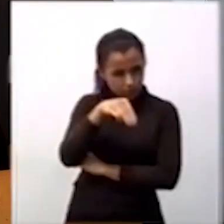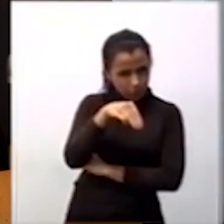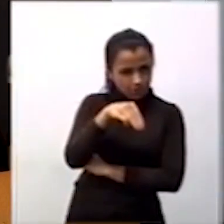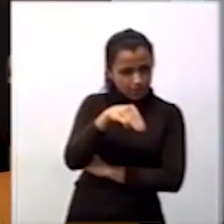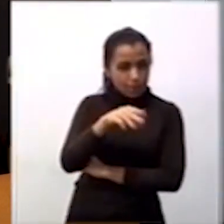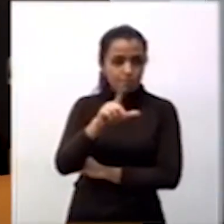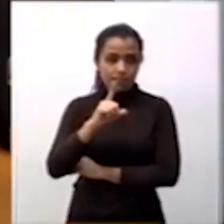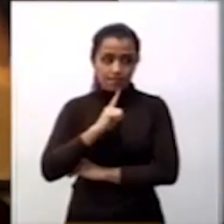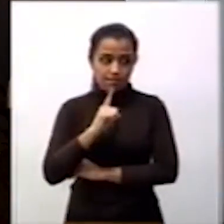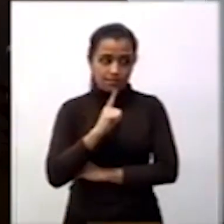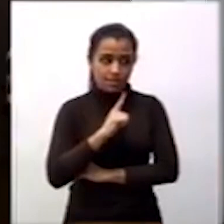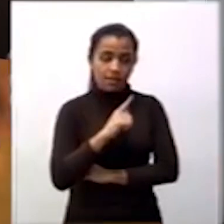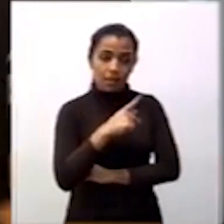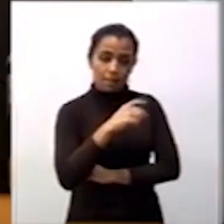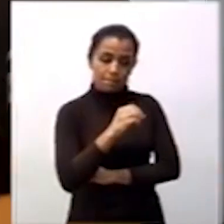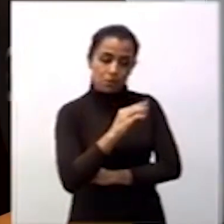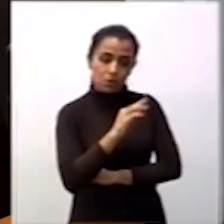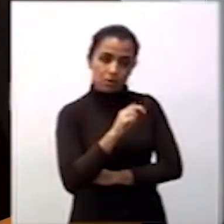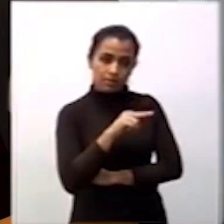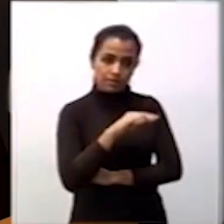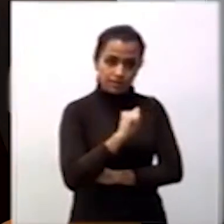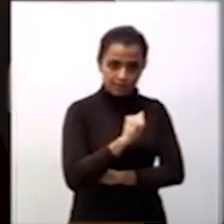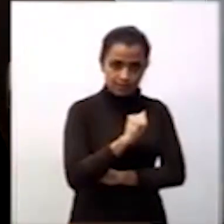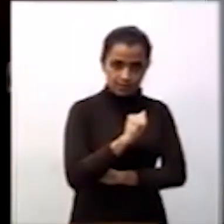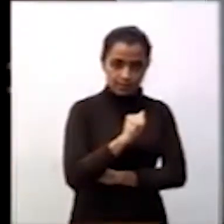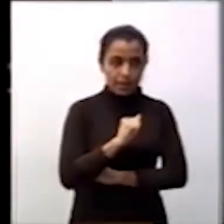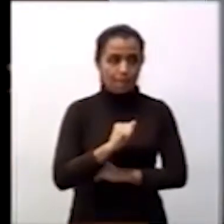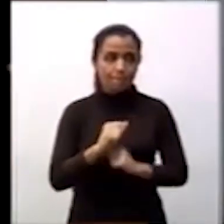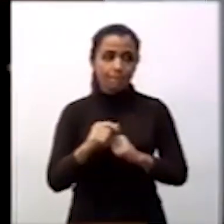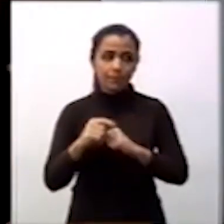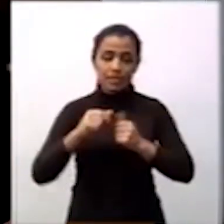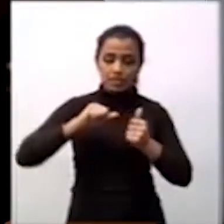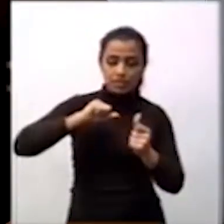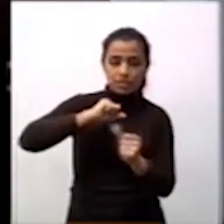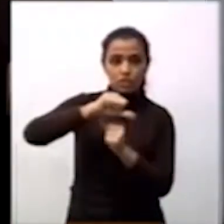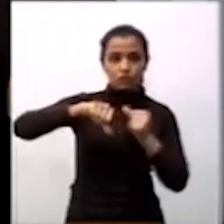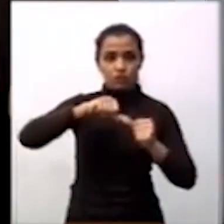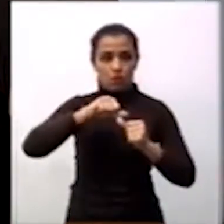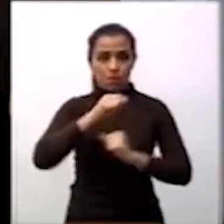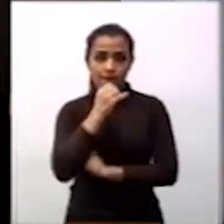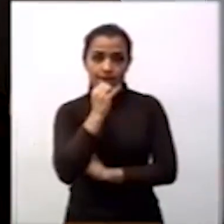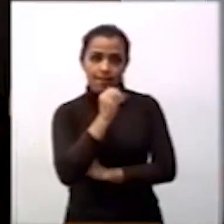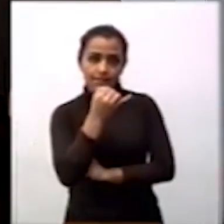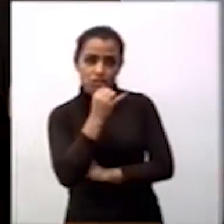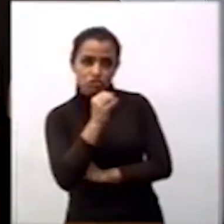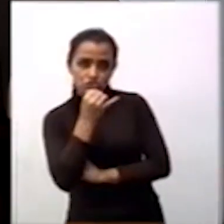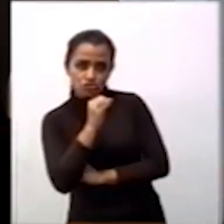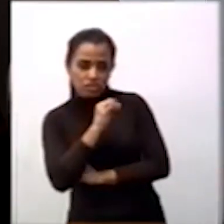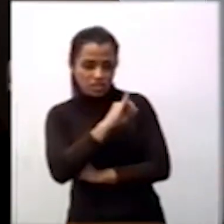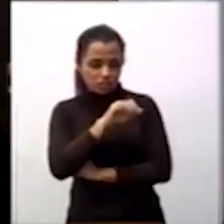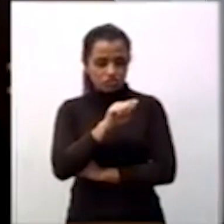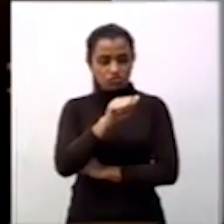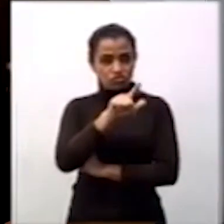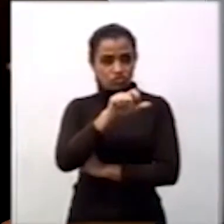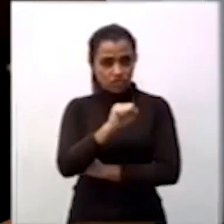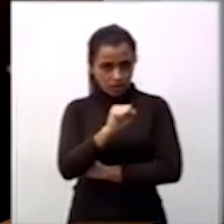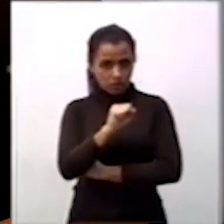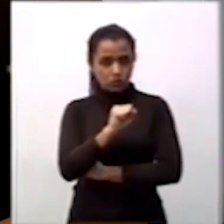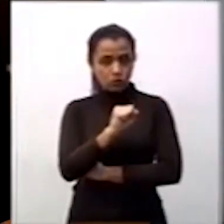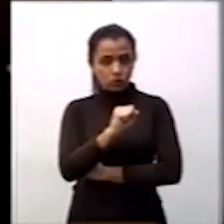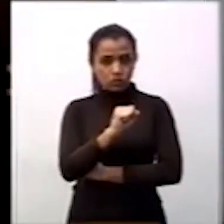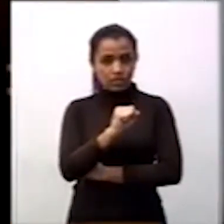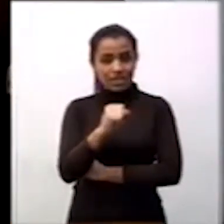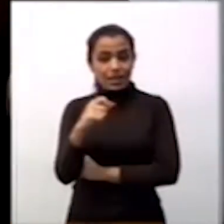fosse energia, trabalho é a transformação de energia, então a gente já viu que é medida em joules pelo Sistema Internacional, e aqui é